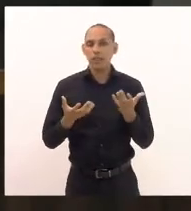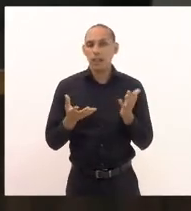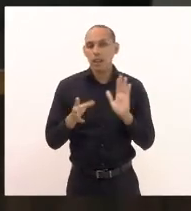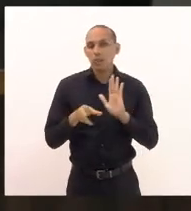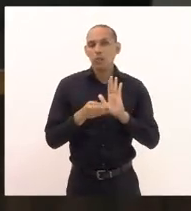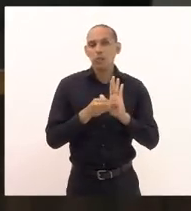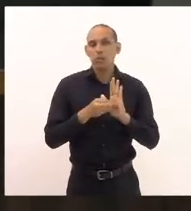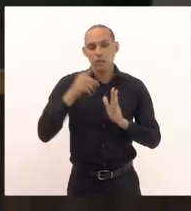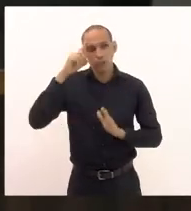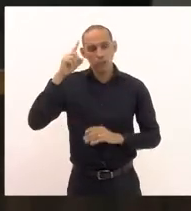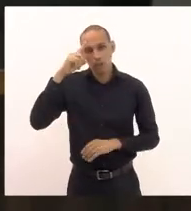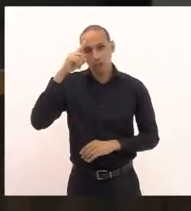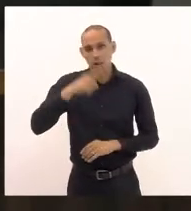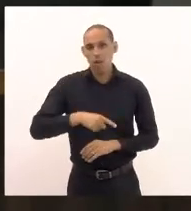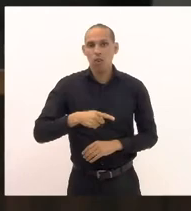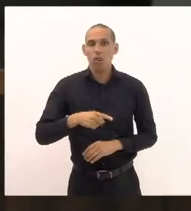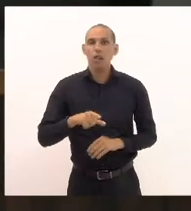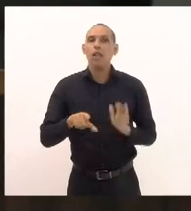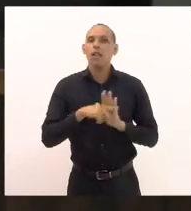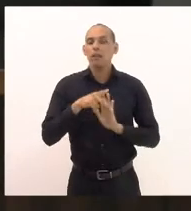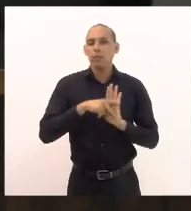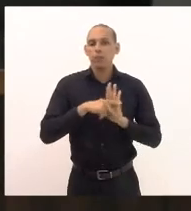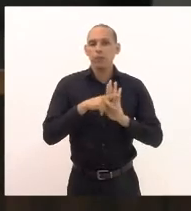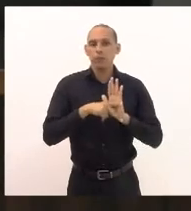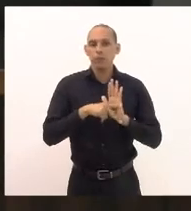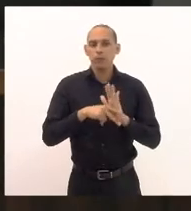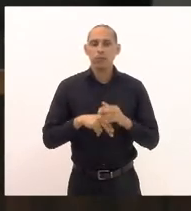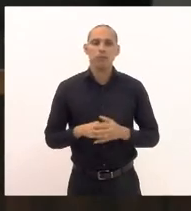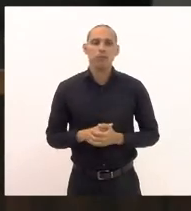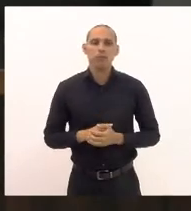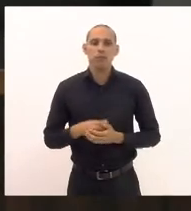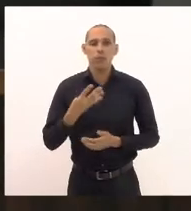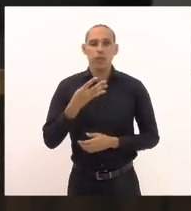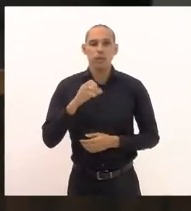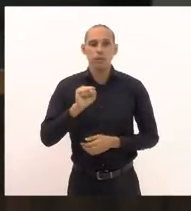do dia projeto de lei